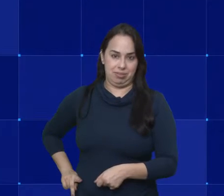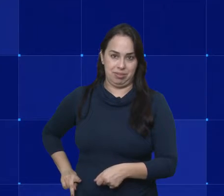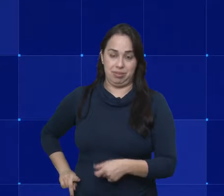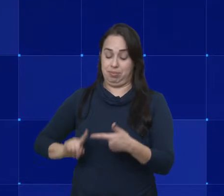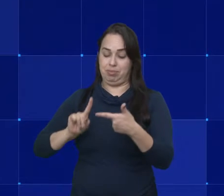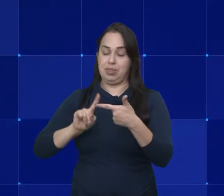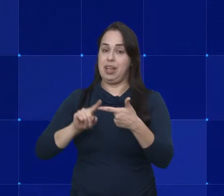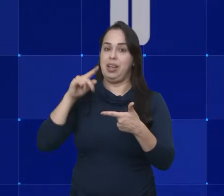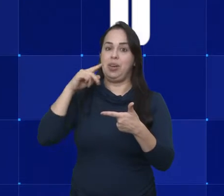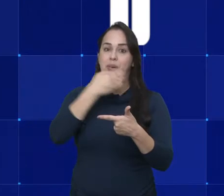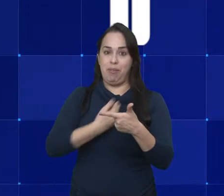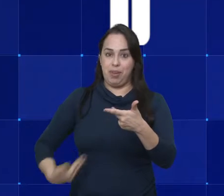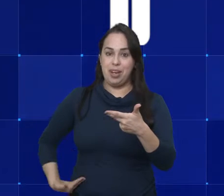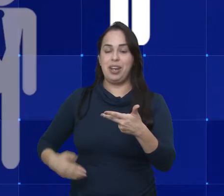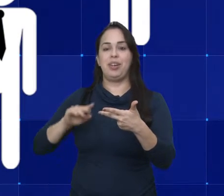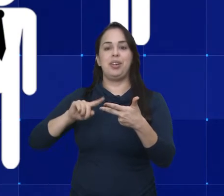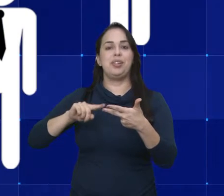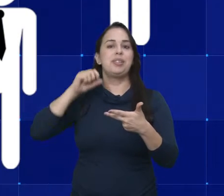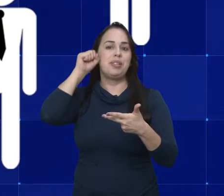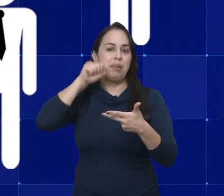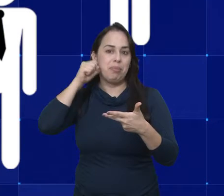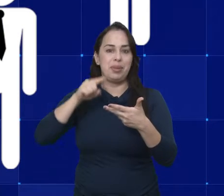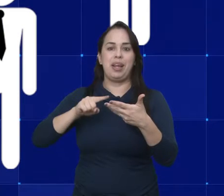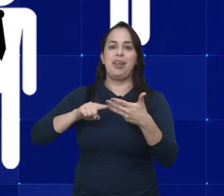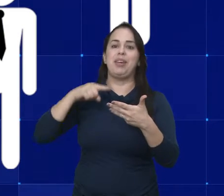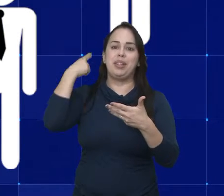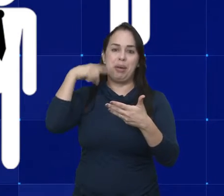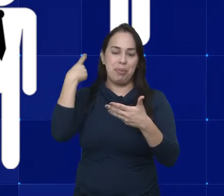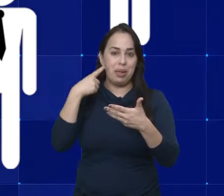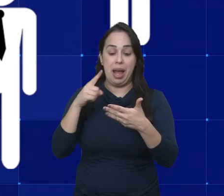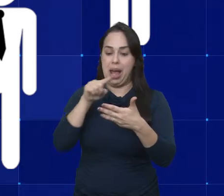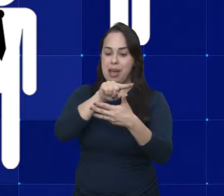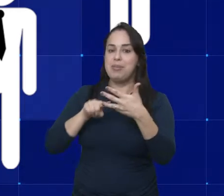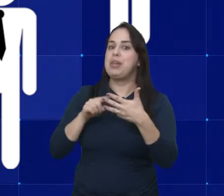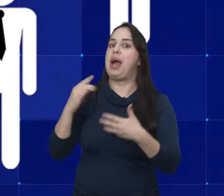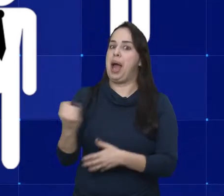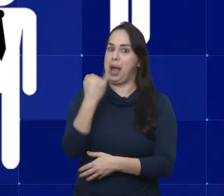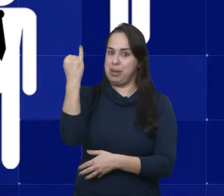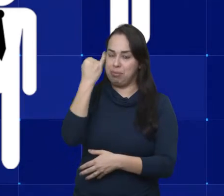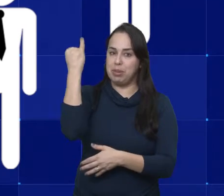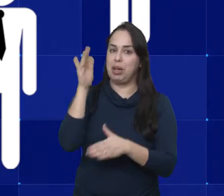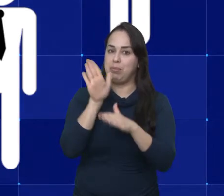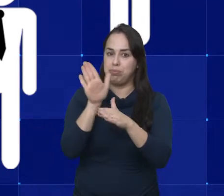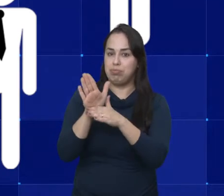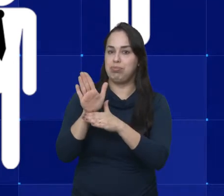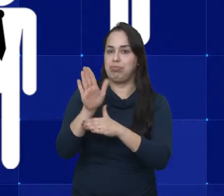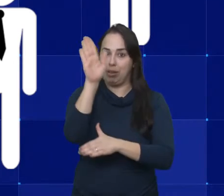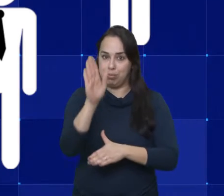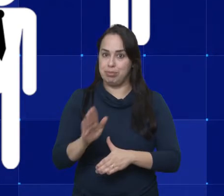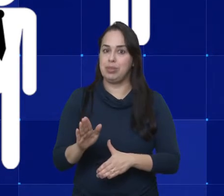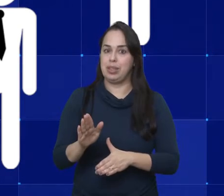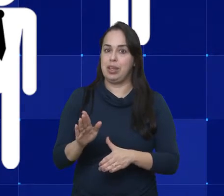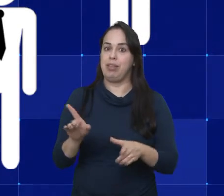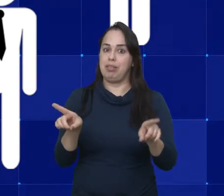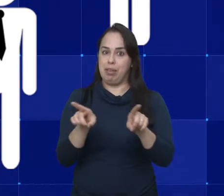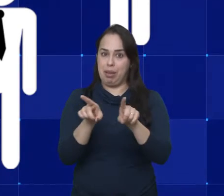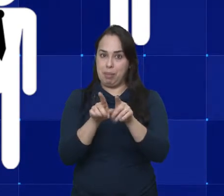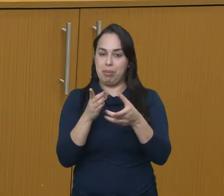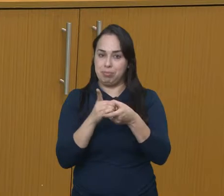O PAT, Posto de Atendimento ao Trabalhador de São José dos Campos, tem oportunidades de emprego para